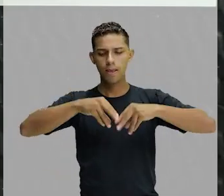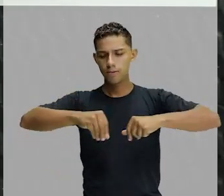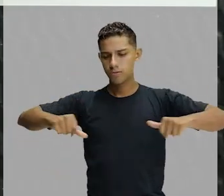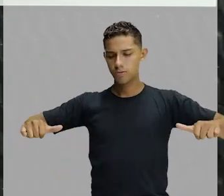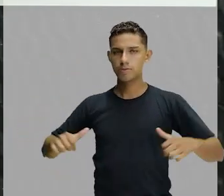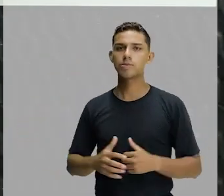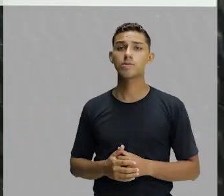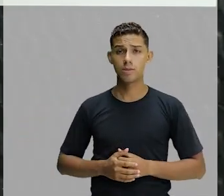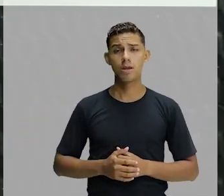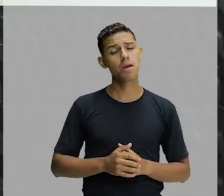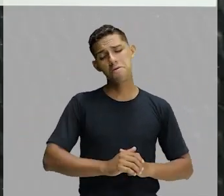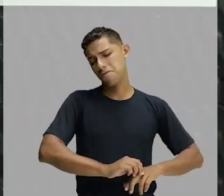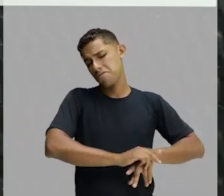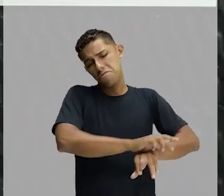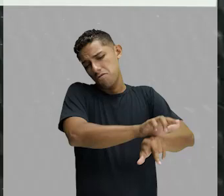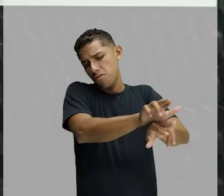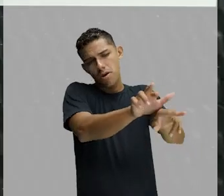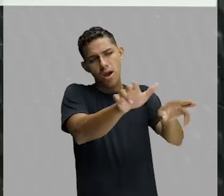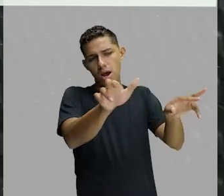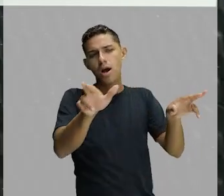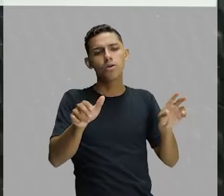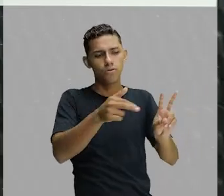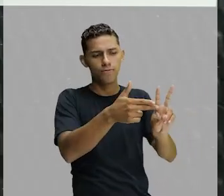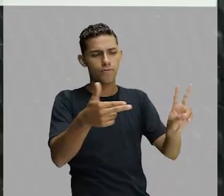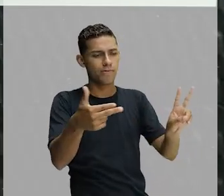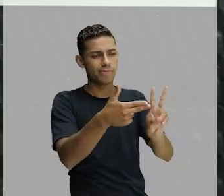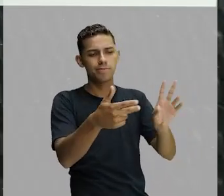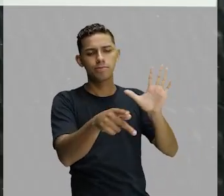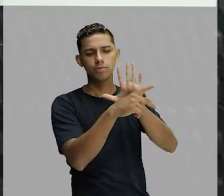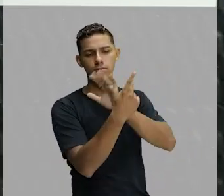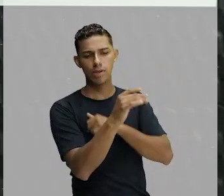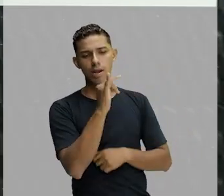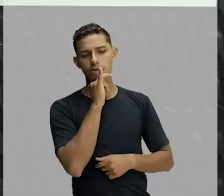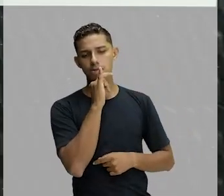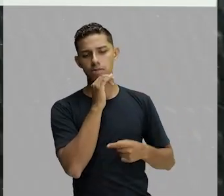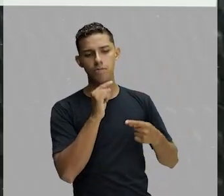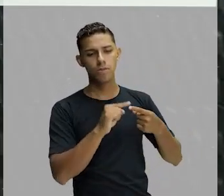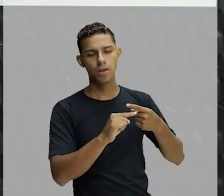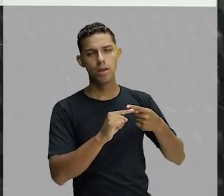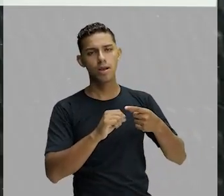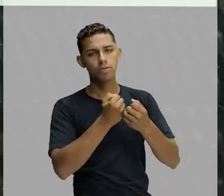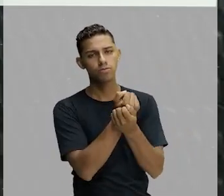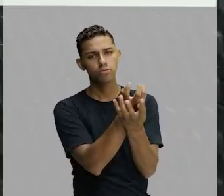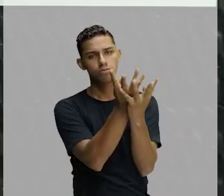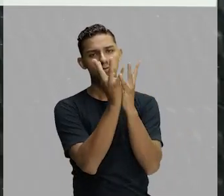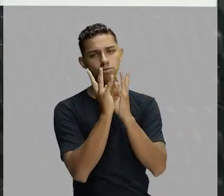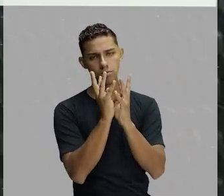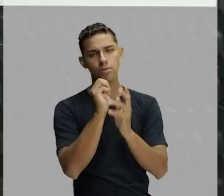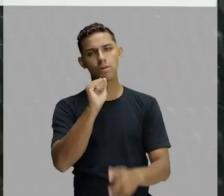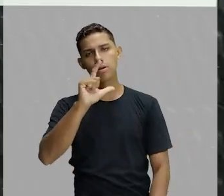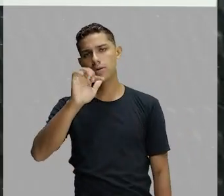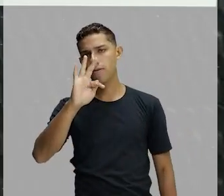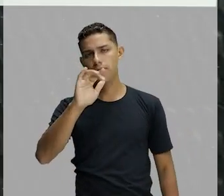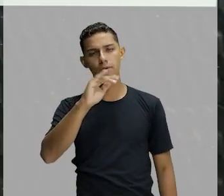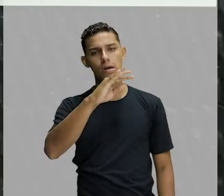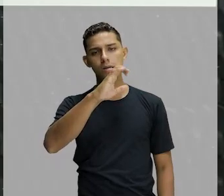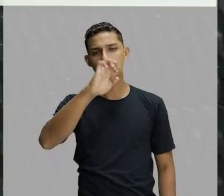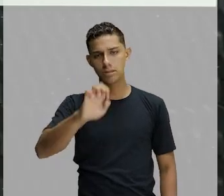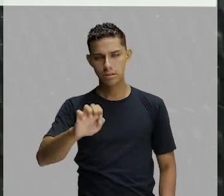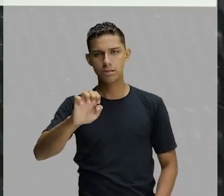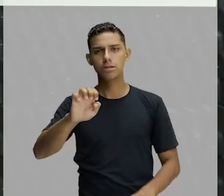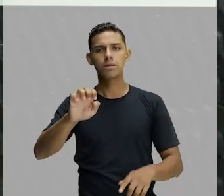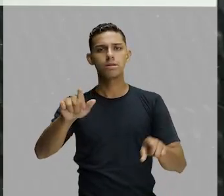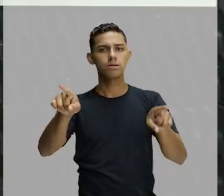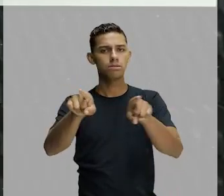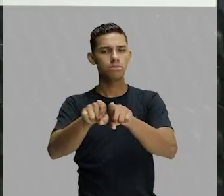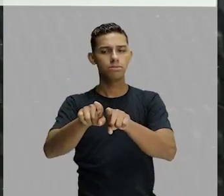gente tem os diversos vegetais produzidos por hidroponia, nós temos aí as alface, bastante alface que é